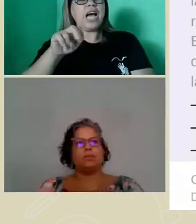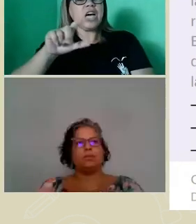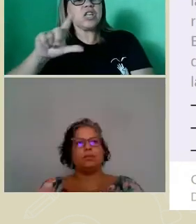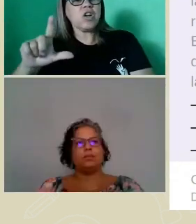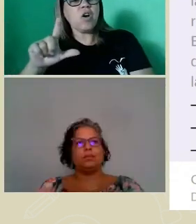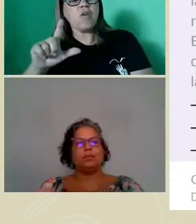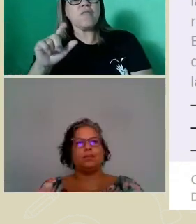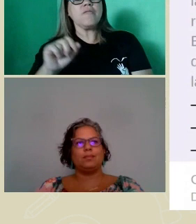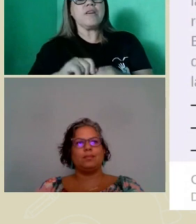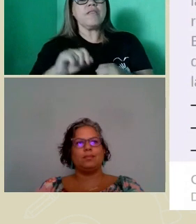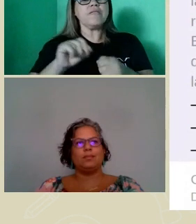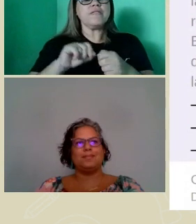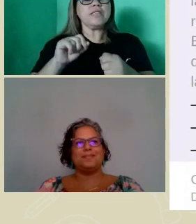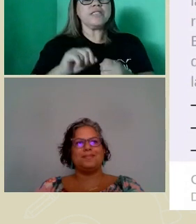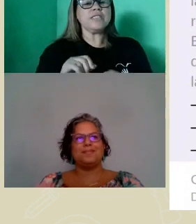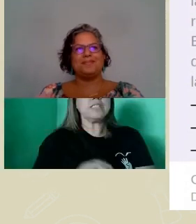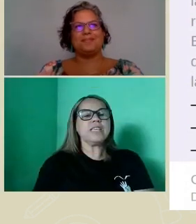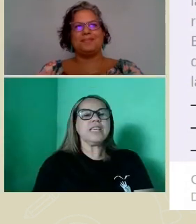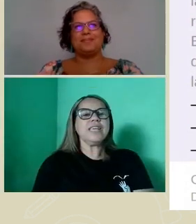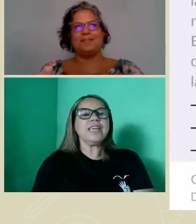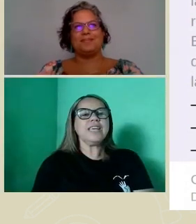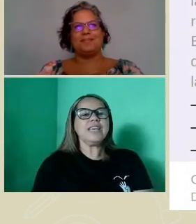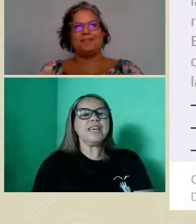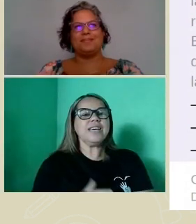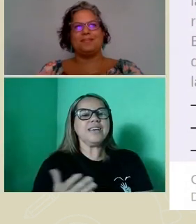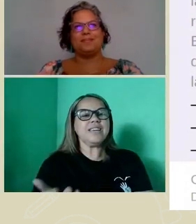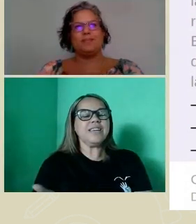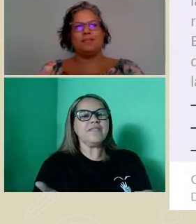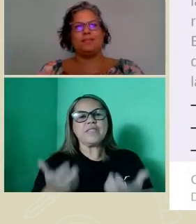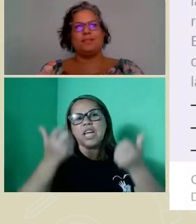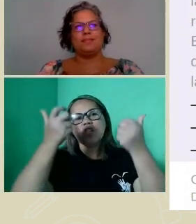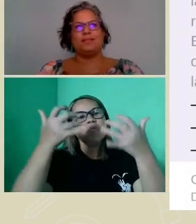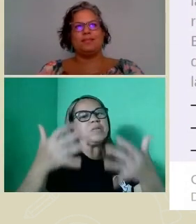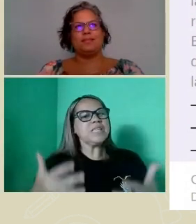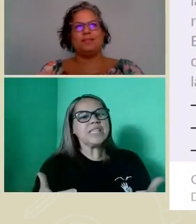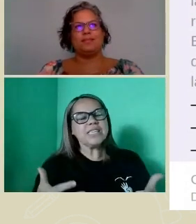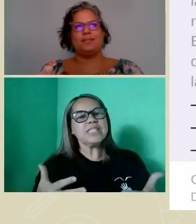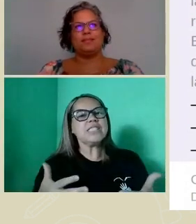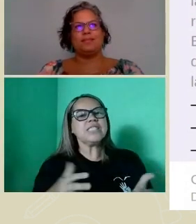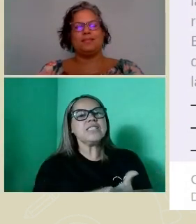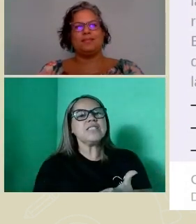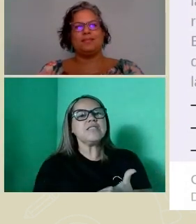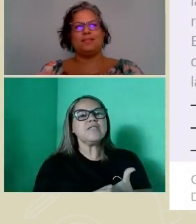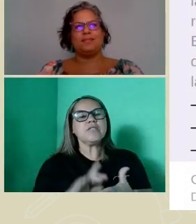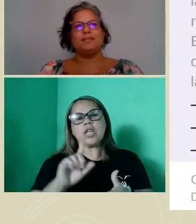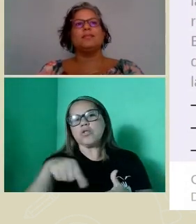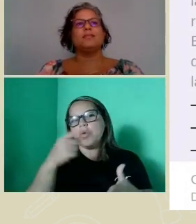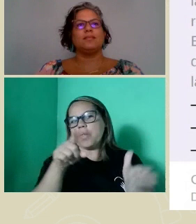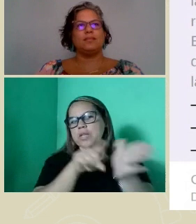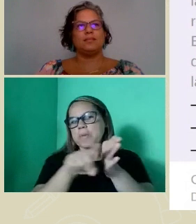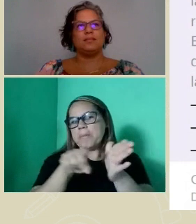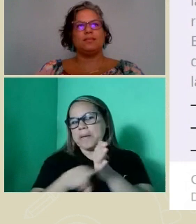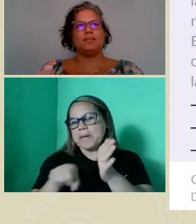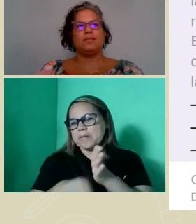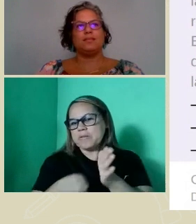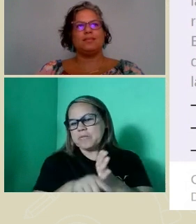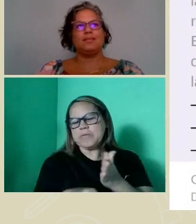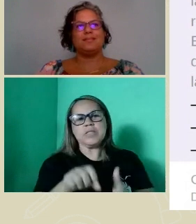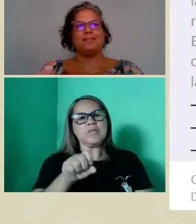a como eu disse a explicação das outras questões do simulado